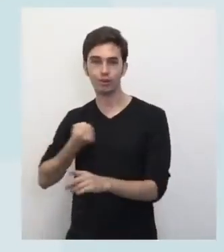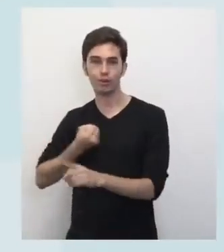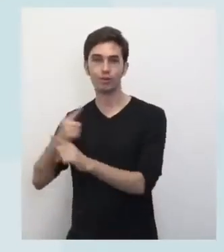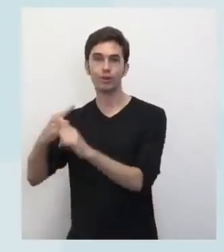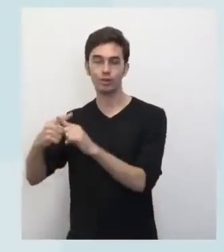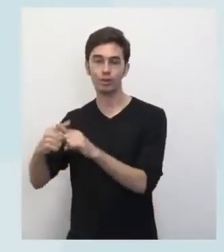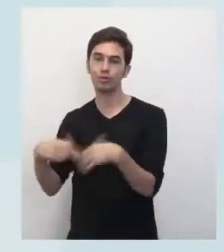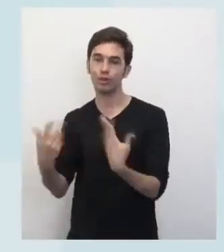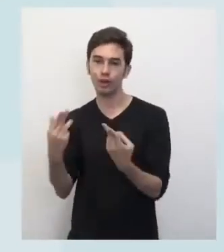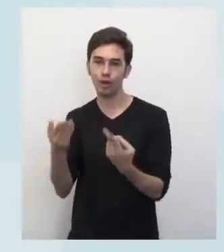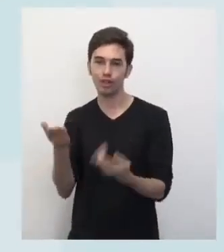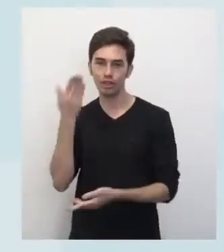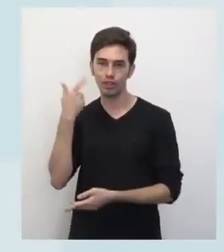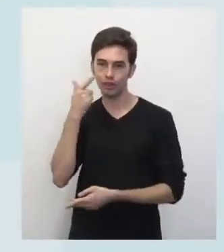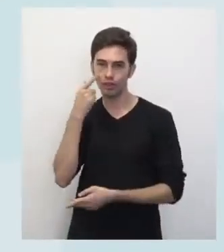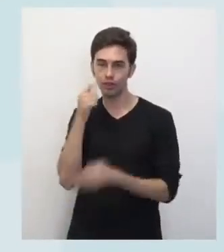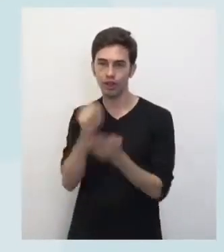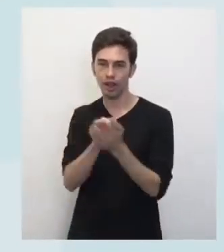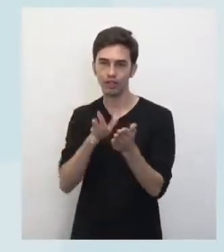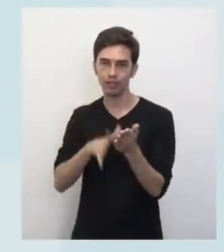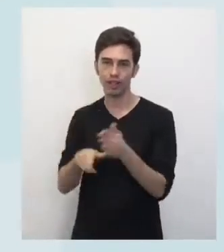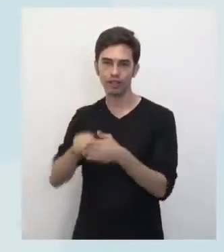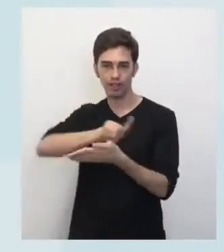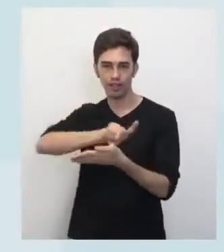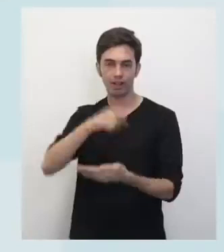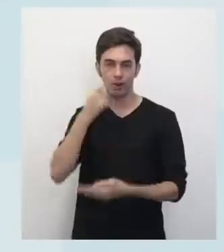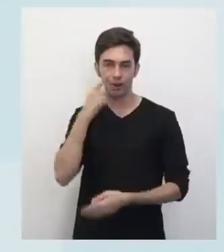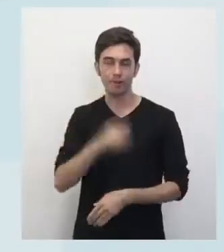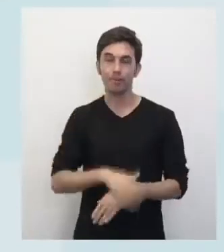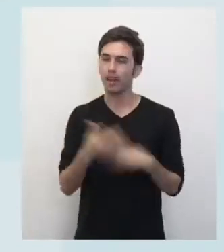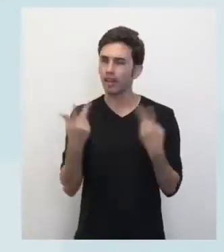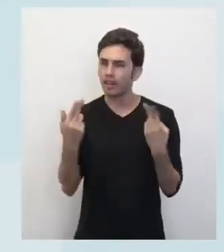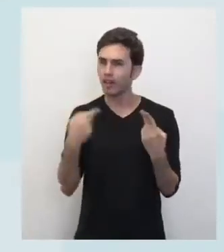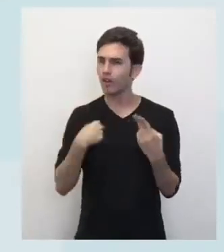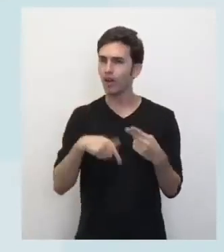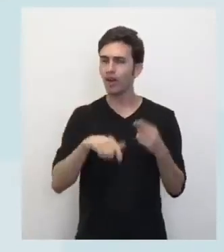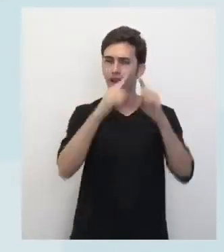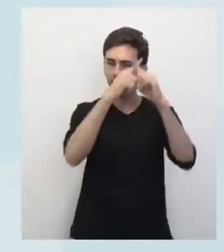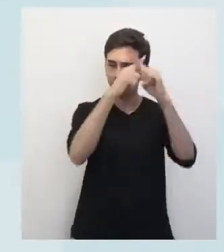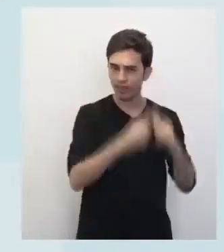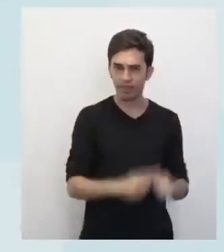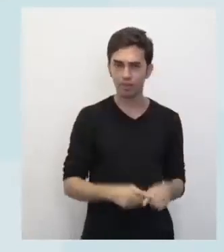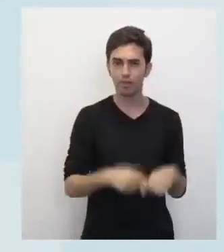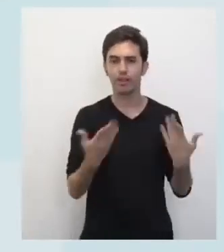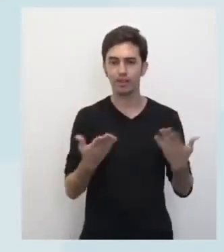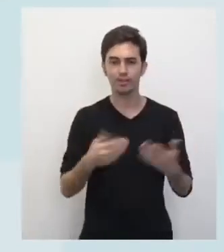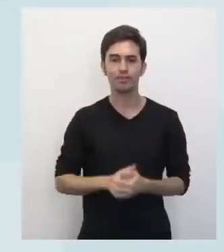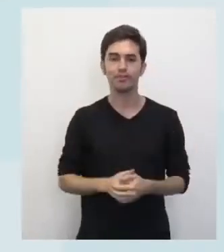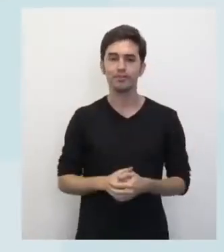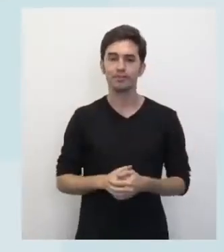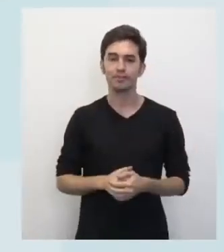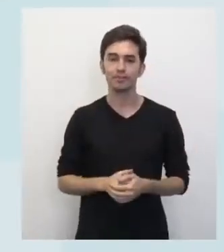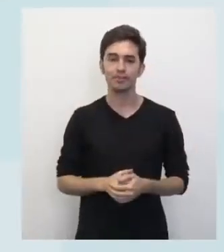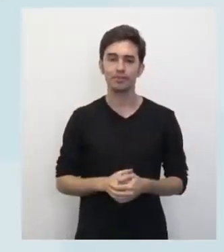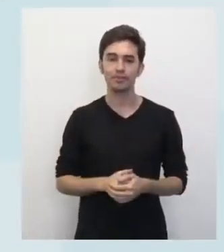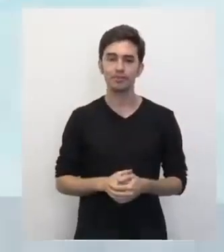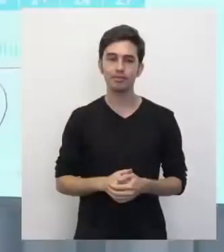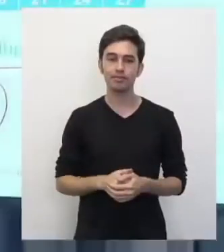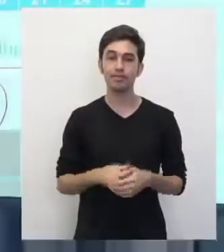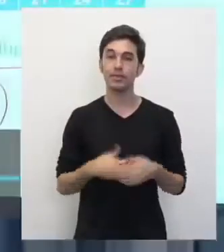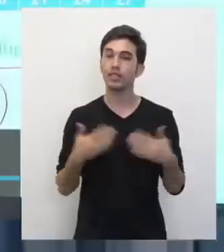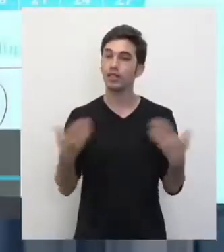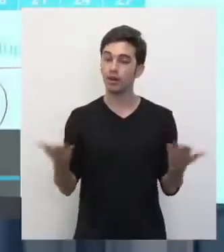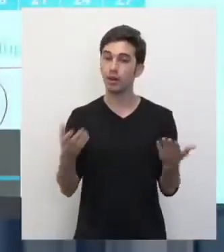vimos anteriormente. Basicamente, a tabuada. Então, aqui, ó, o 0 eu multipliquei por 1 e assim sucessivamente. Então, eu posso dizer